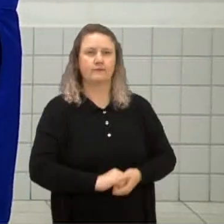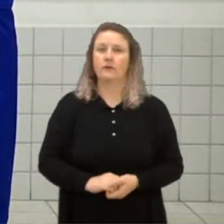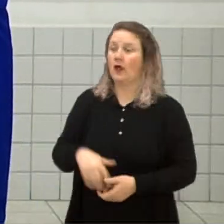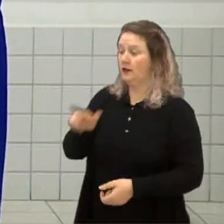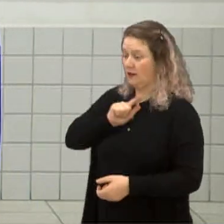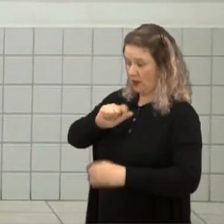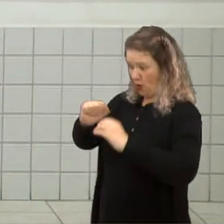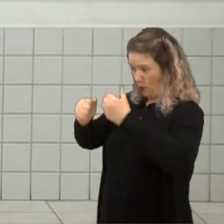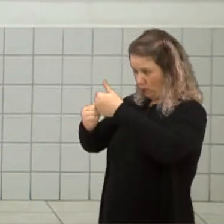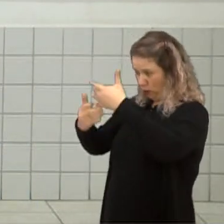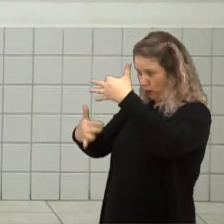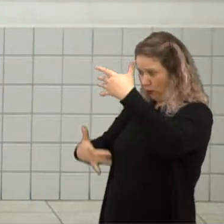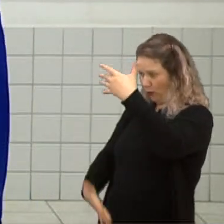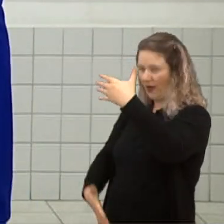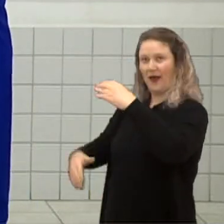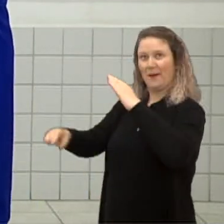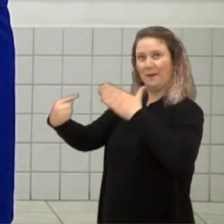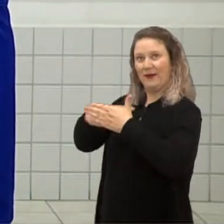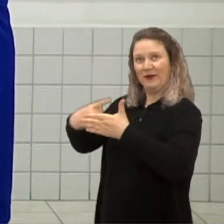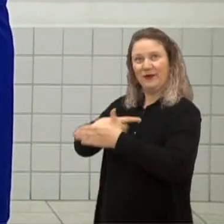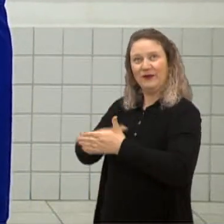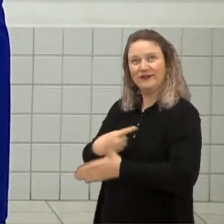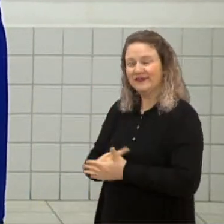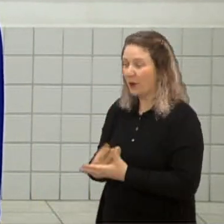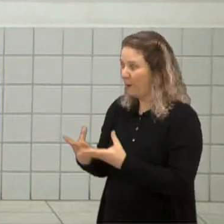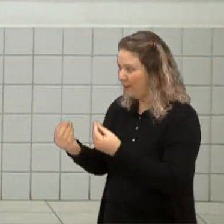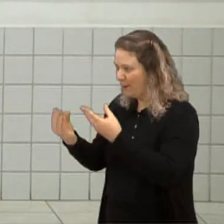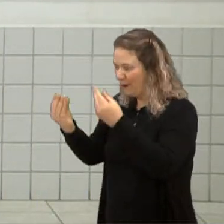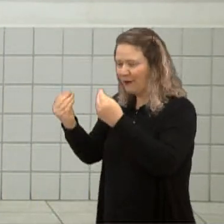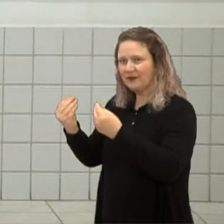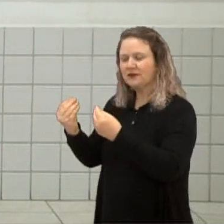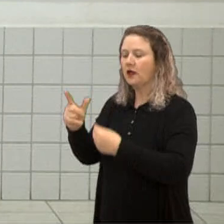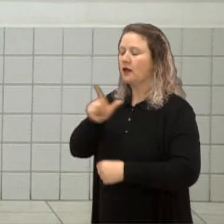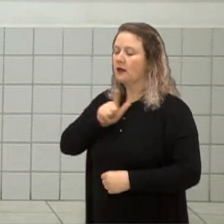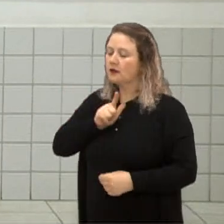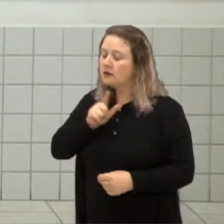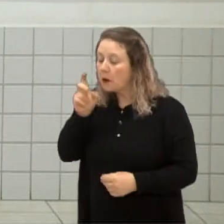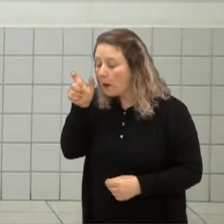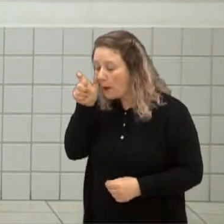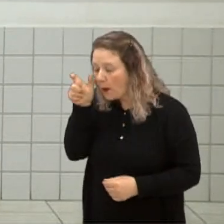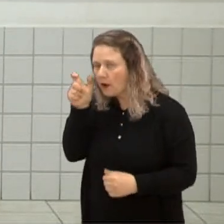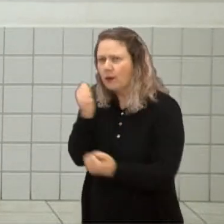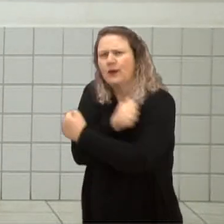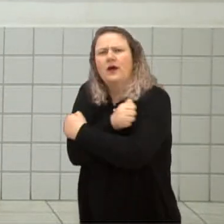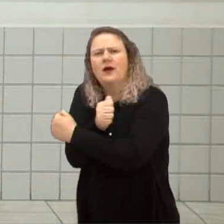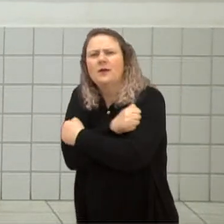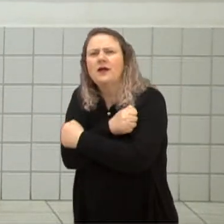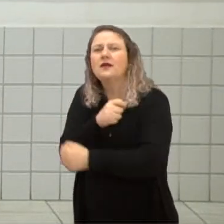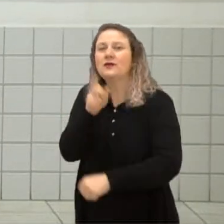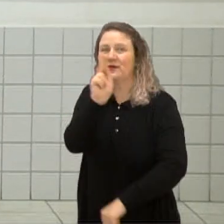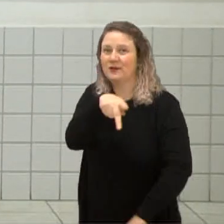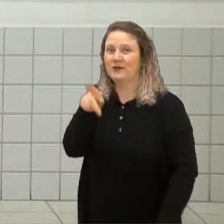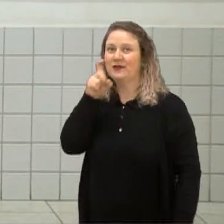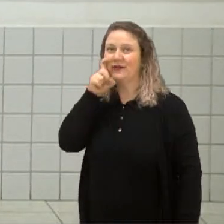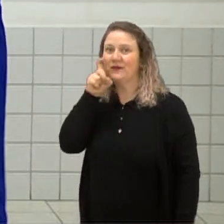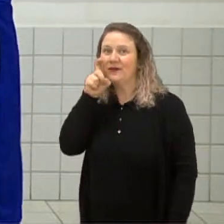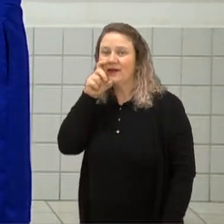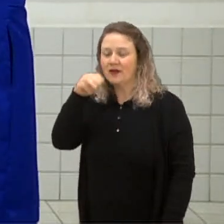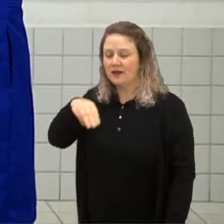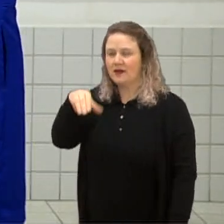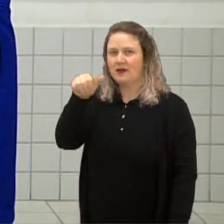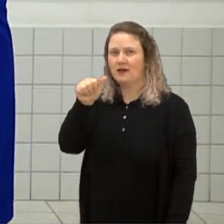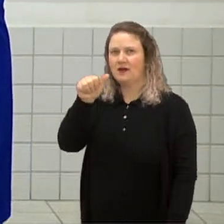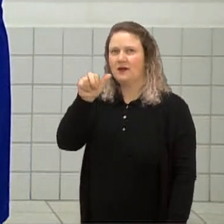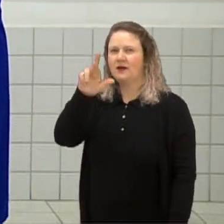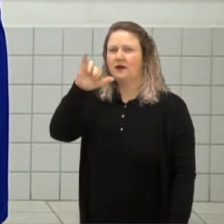já tem bastante gente participando Uau. aqui, Fabiano. Olha só. Tem aqui, ó, quer ver? Vamos ver quem mandou um abraço para você aqui, ó. Vamos lá. A Marjorie Polessi,